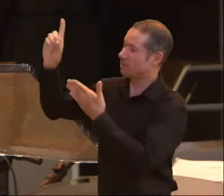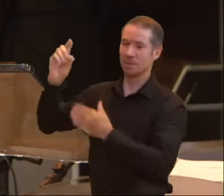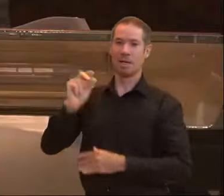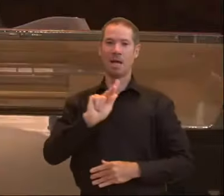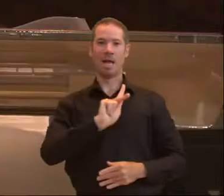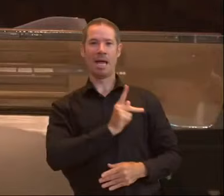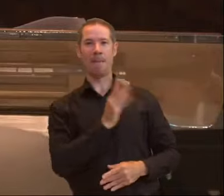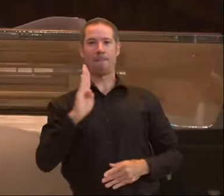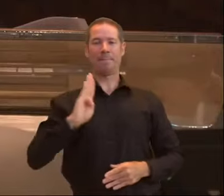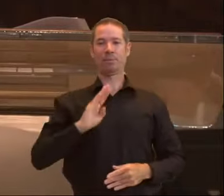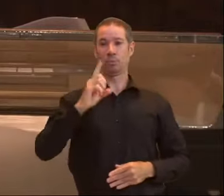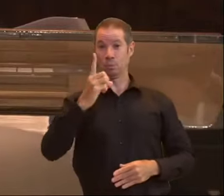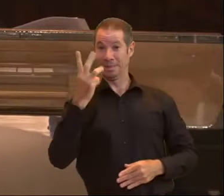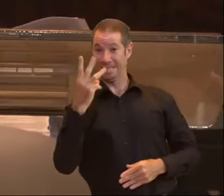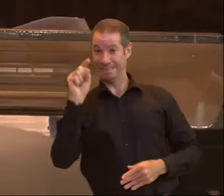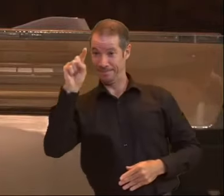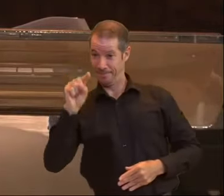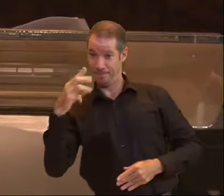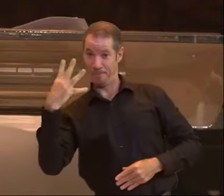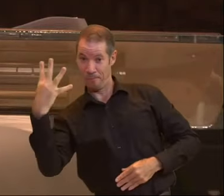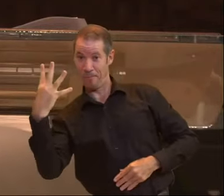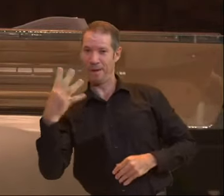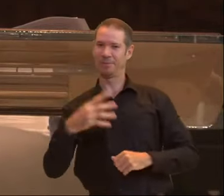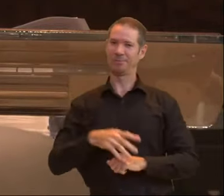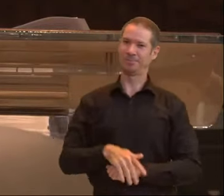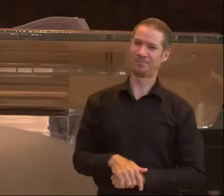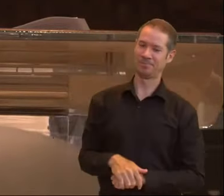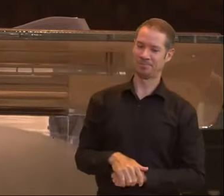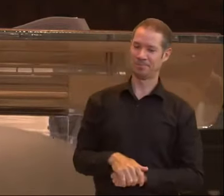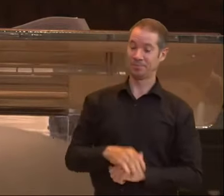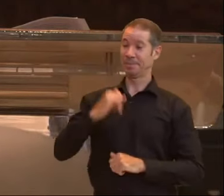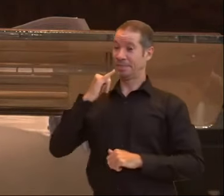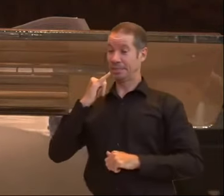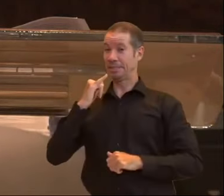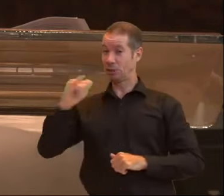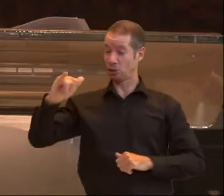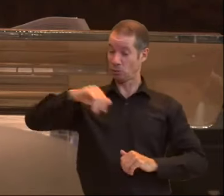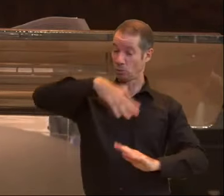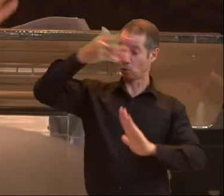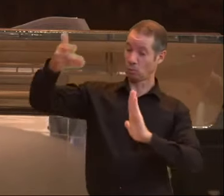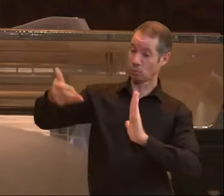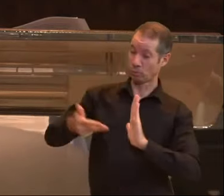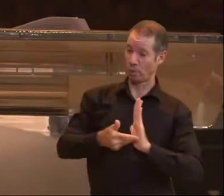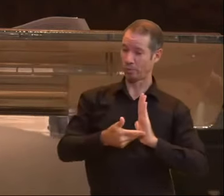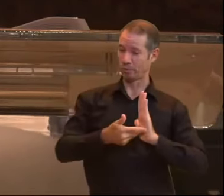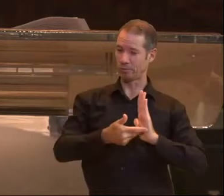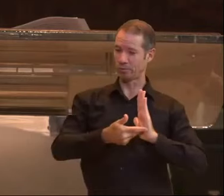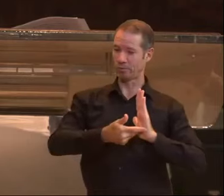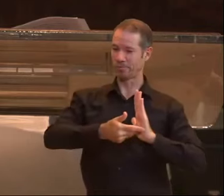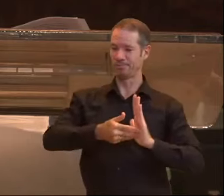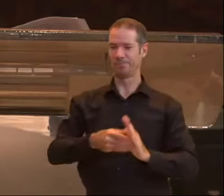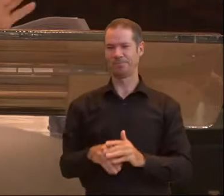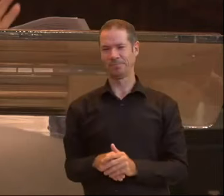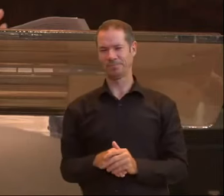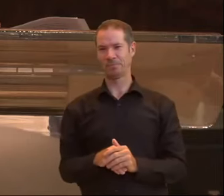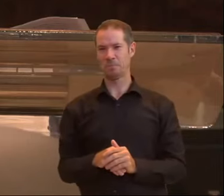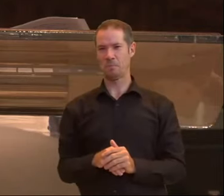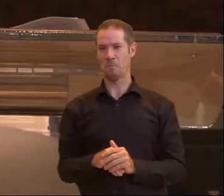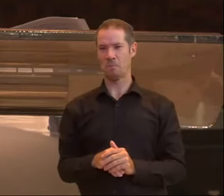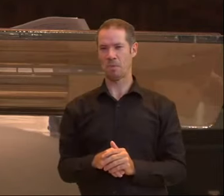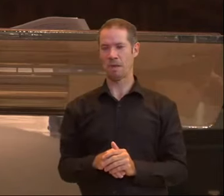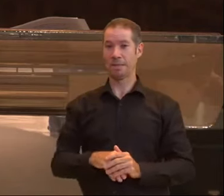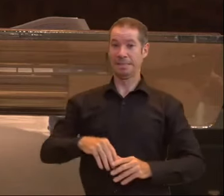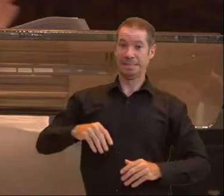Hebreus 13, verso 4: digno entre todos seja o matrimônio, o leito